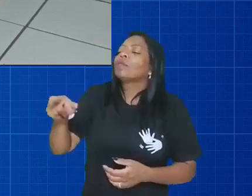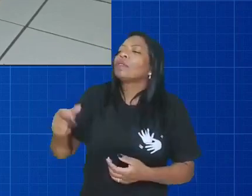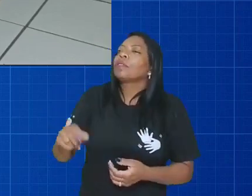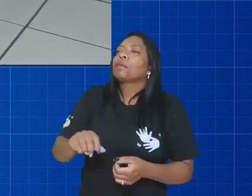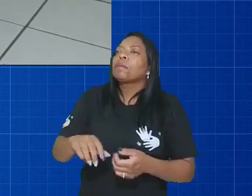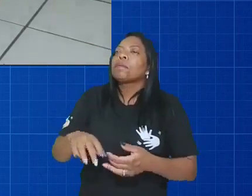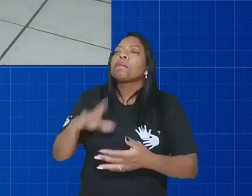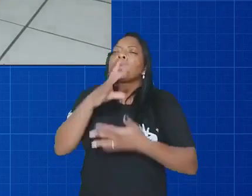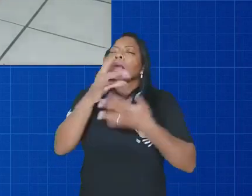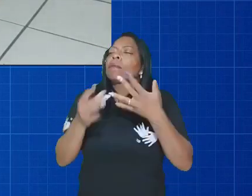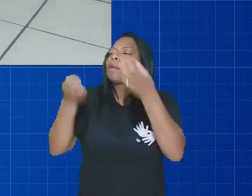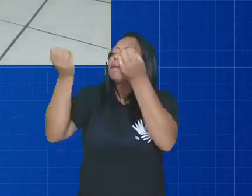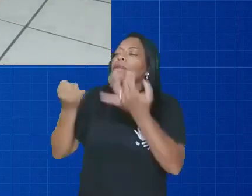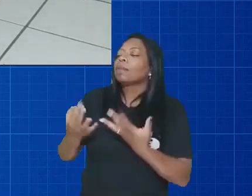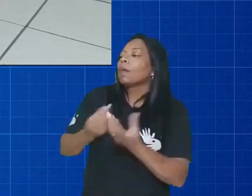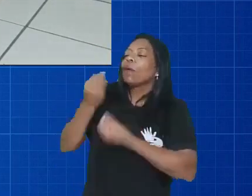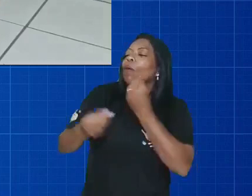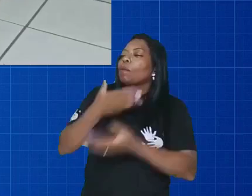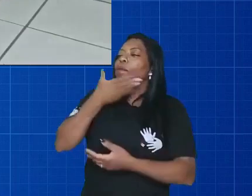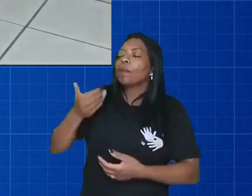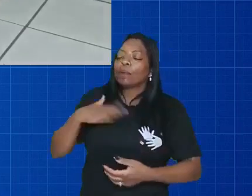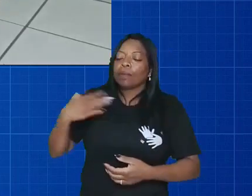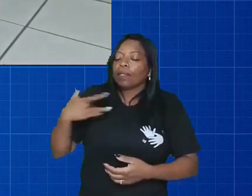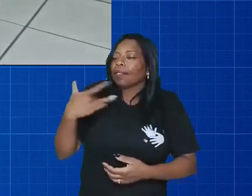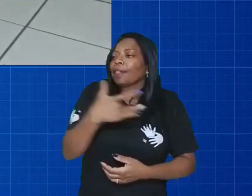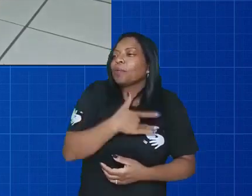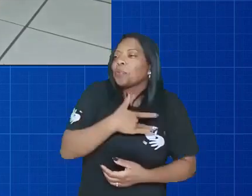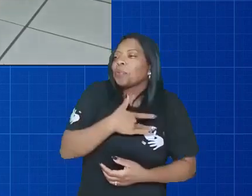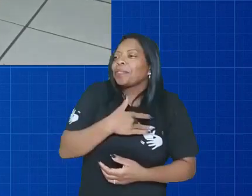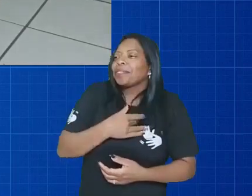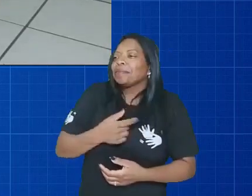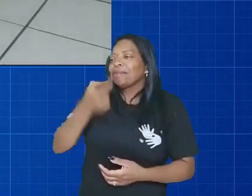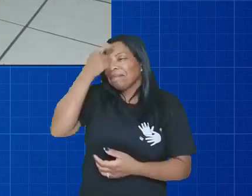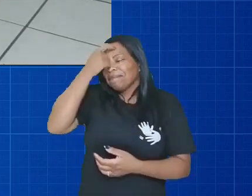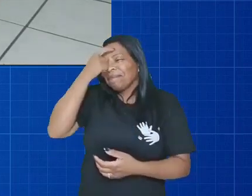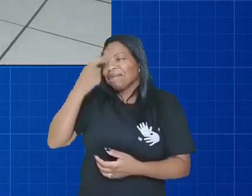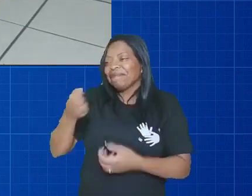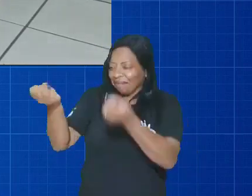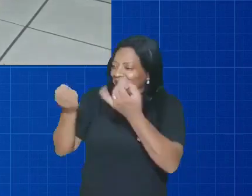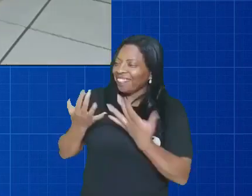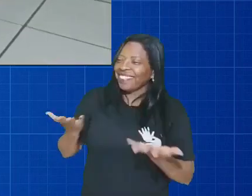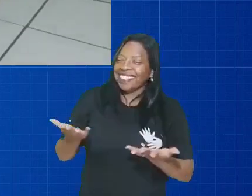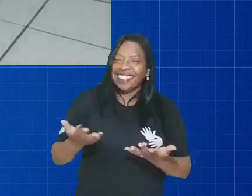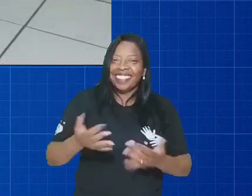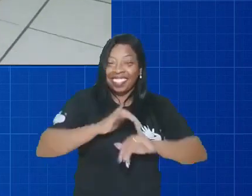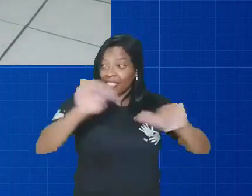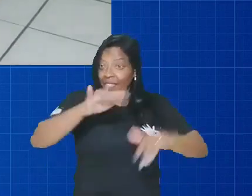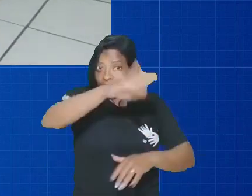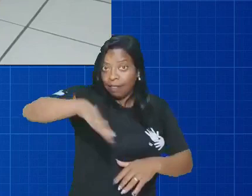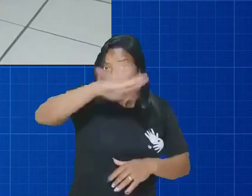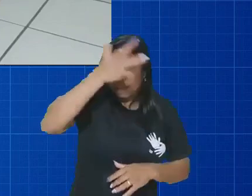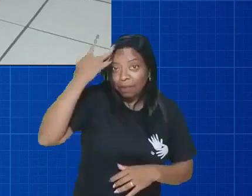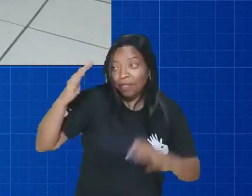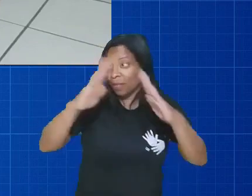como você fortalecer a sua saúde mental, que dicas você daria para o pessoal que está em casa assistindo a gente? Com certeza. Um